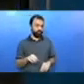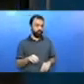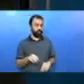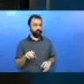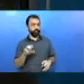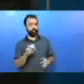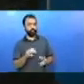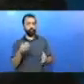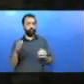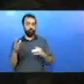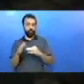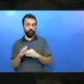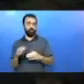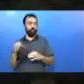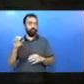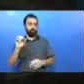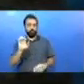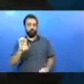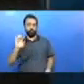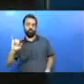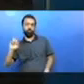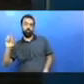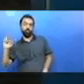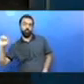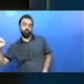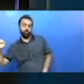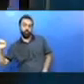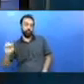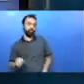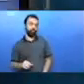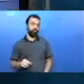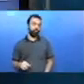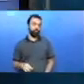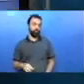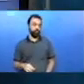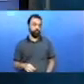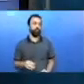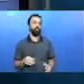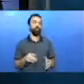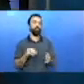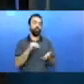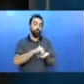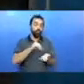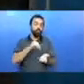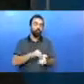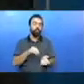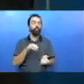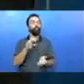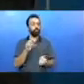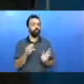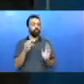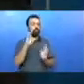laranjeira termina com eira. Então, olhem só, a segunda parte da tarefa. Complete o nome de árvores onde